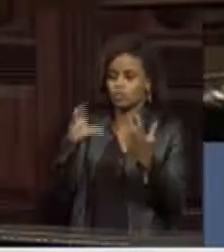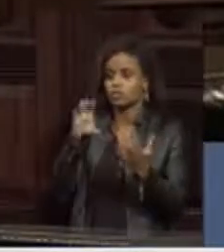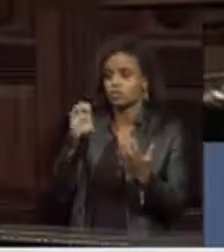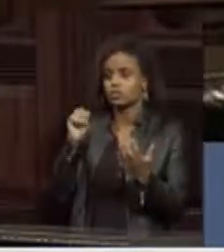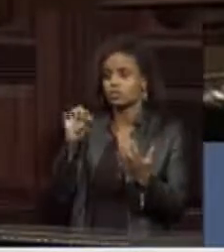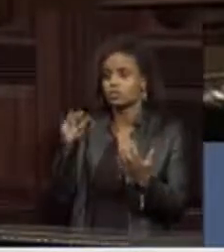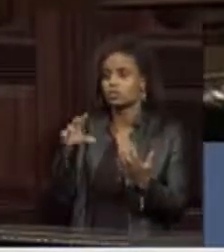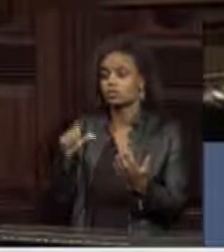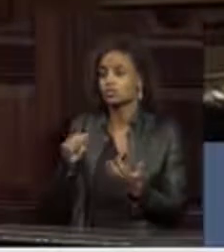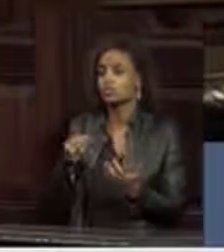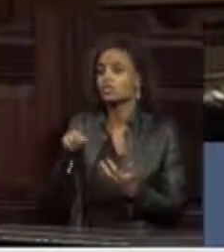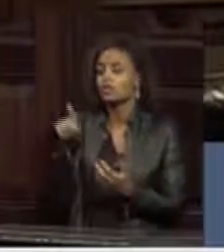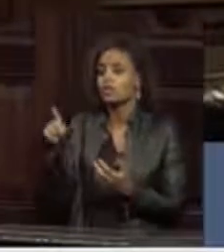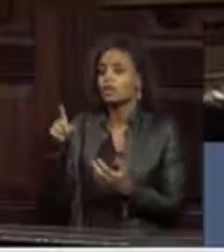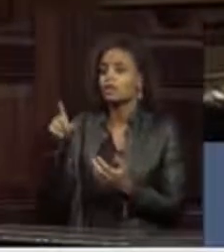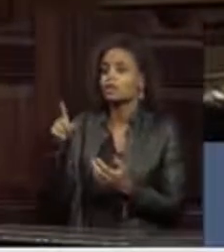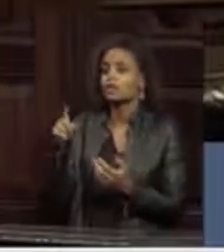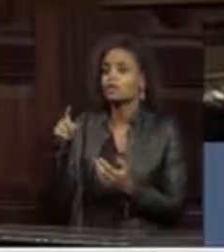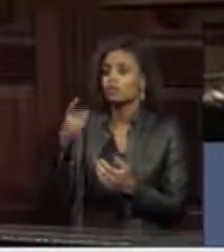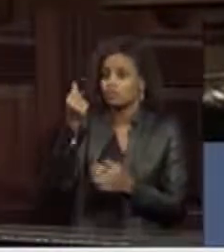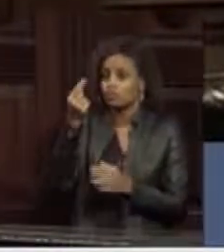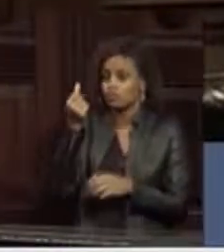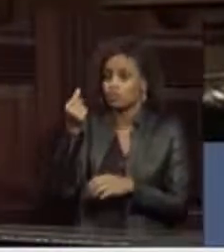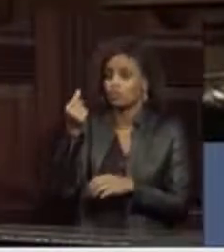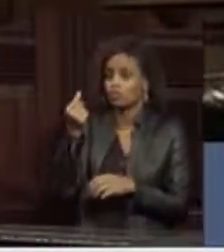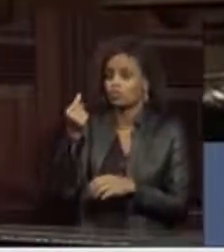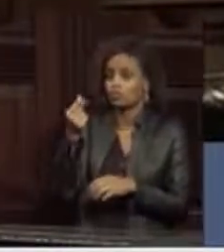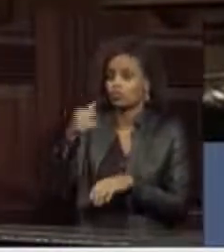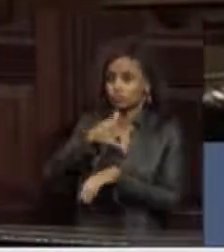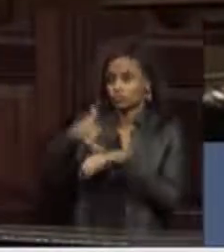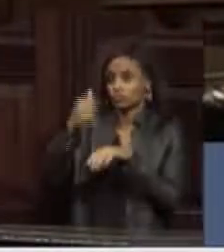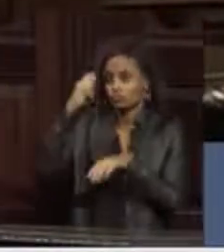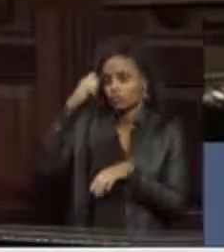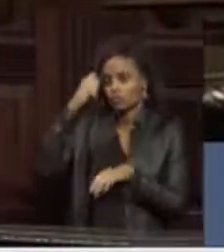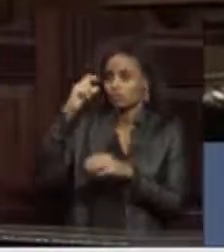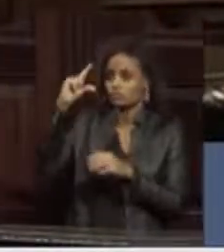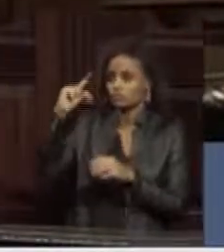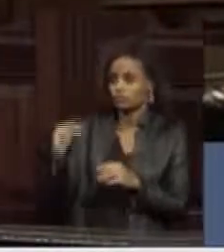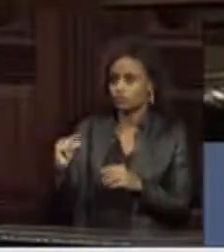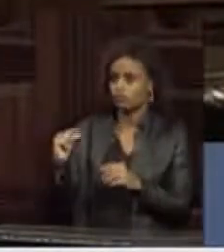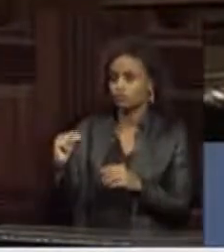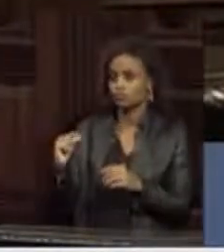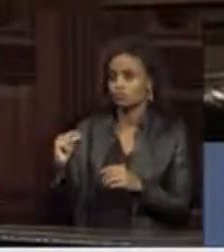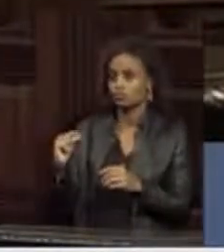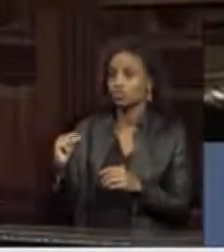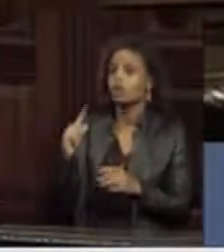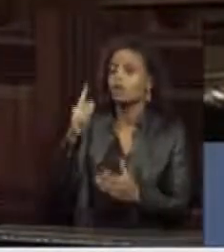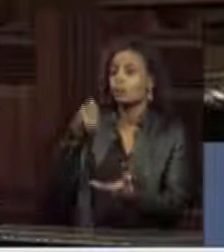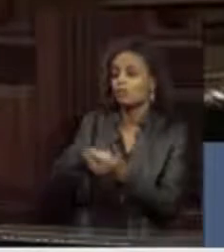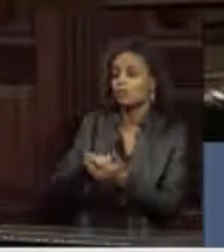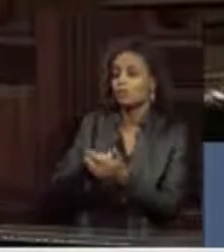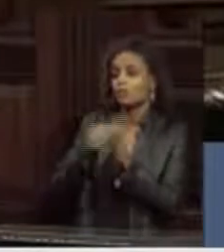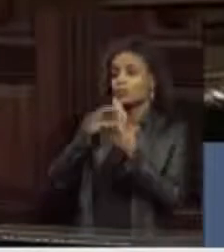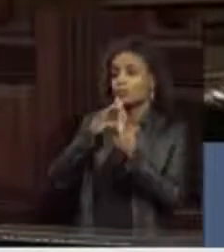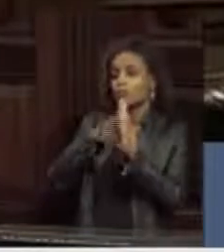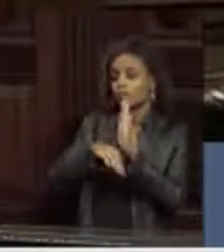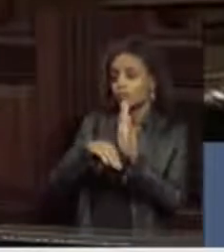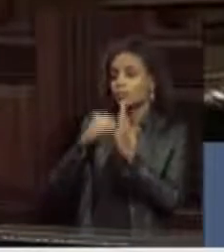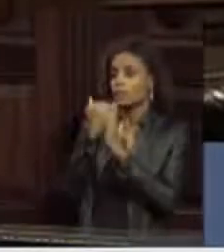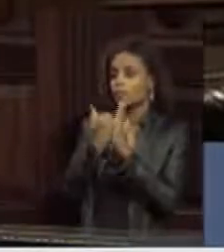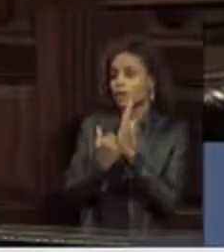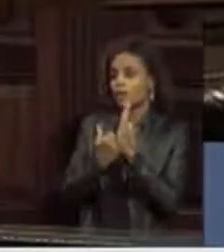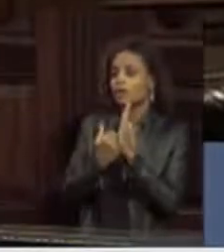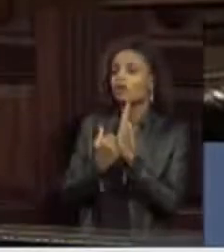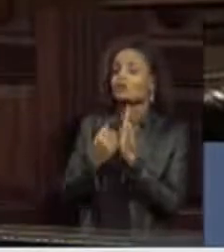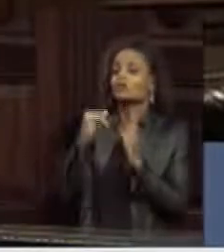de menos impostos, de uma indenização a menor, menos royalties para o nosso Estado e